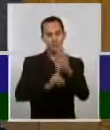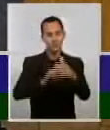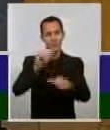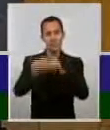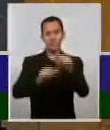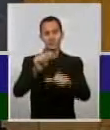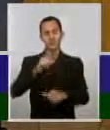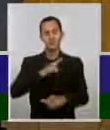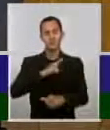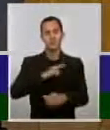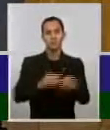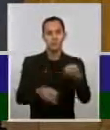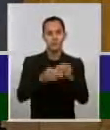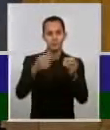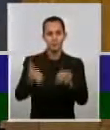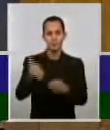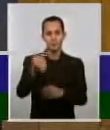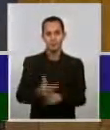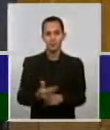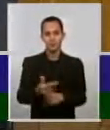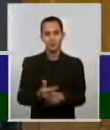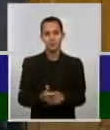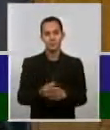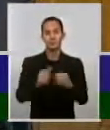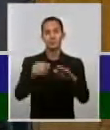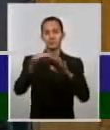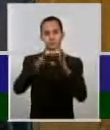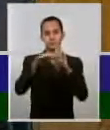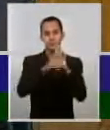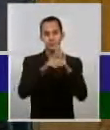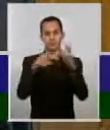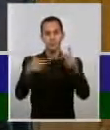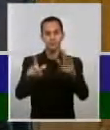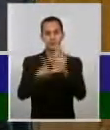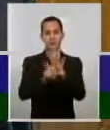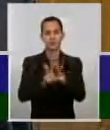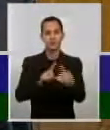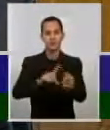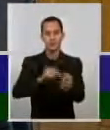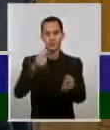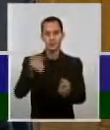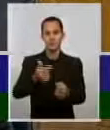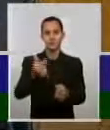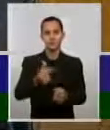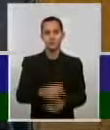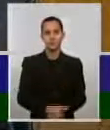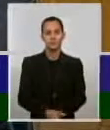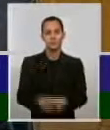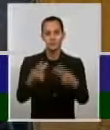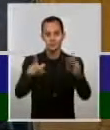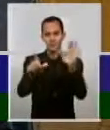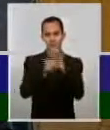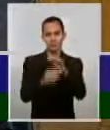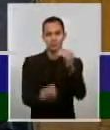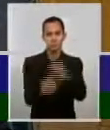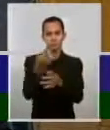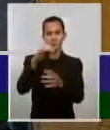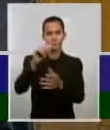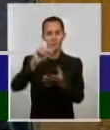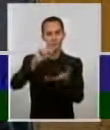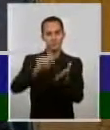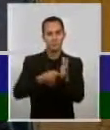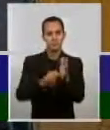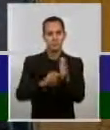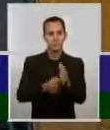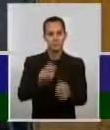alterações constantes dos anexos 1 e 2, respectivamente, desta lei. Artigo 2º. Esta lei entra em vigor na data de